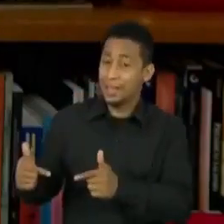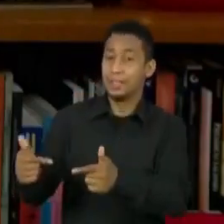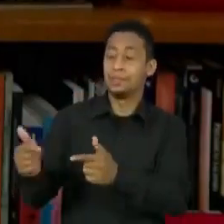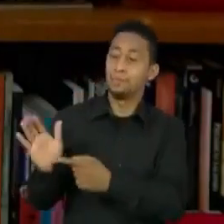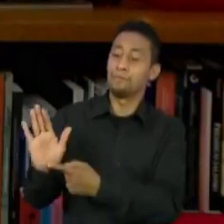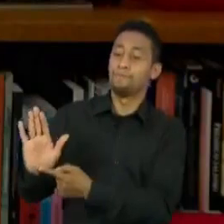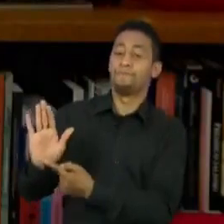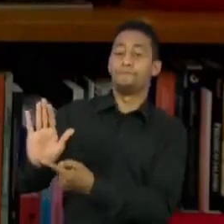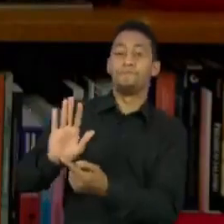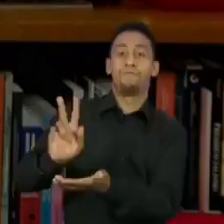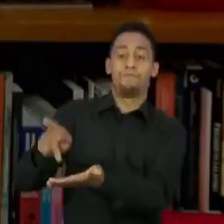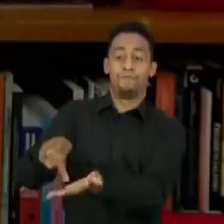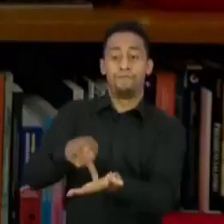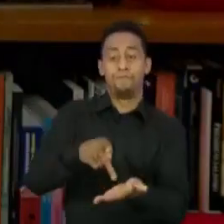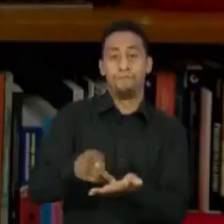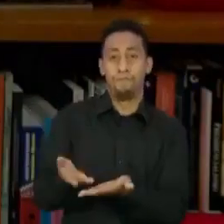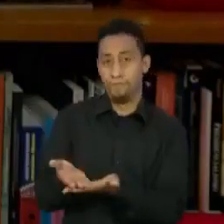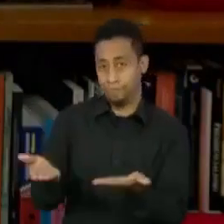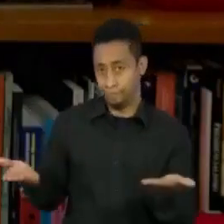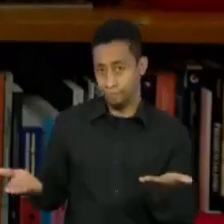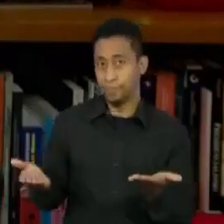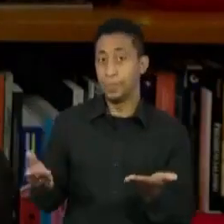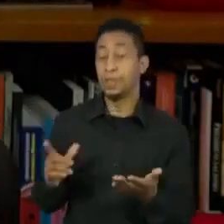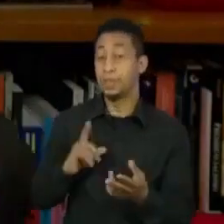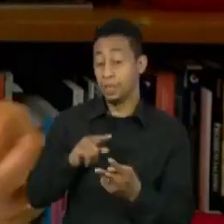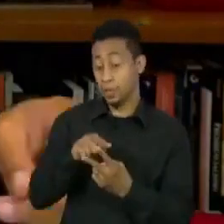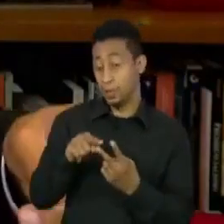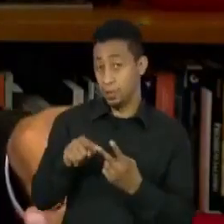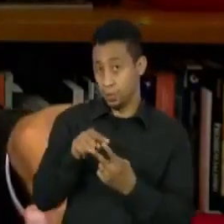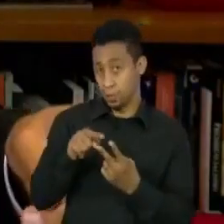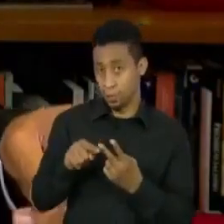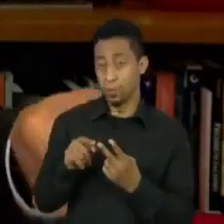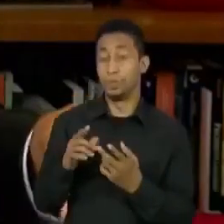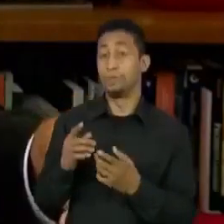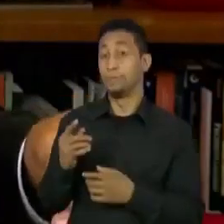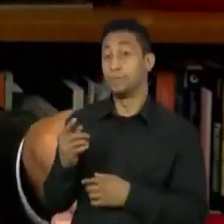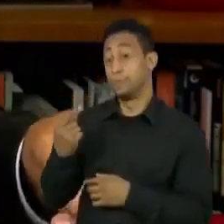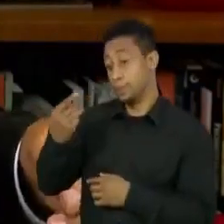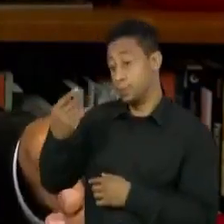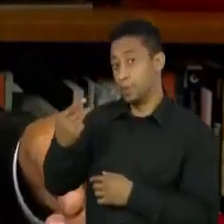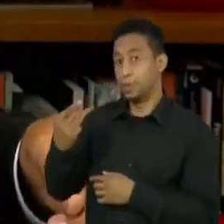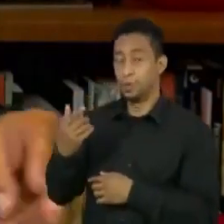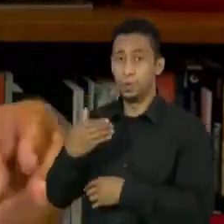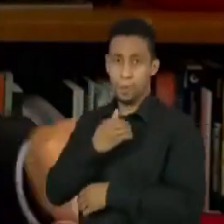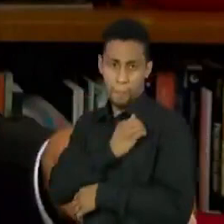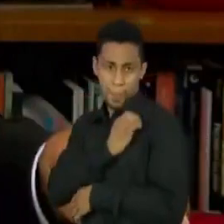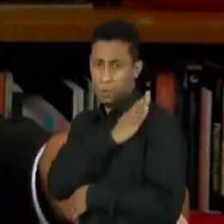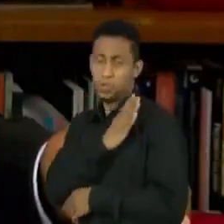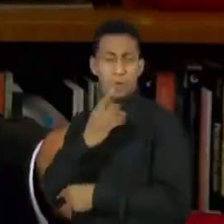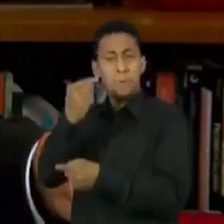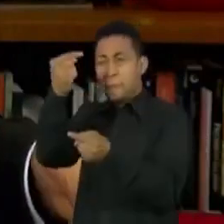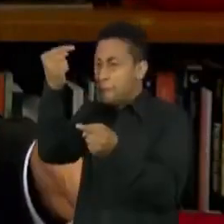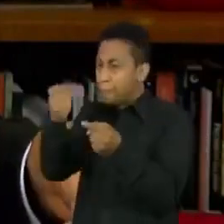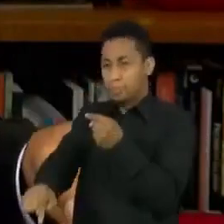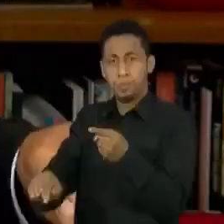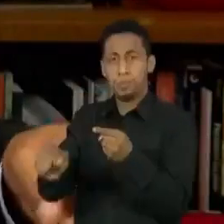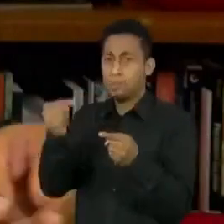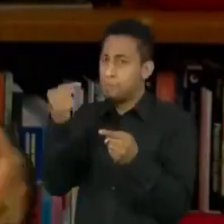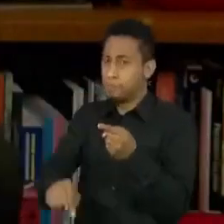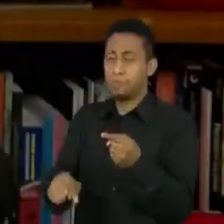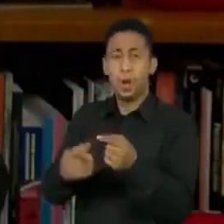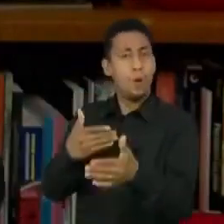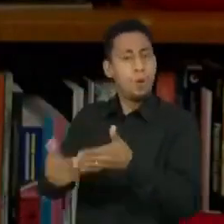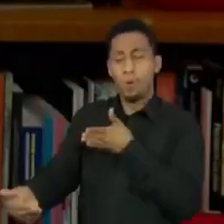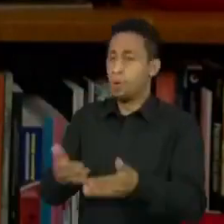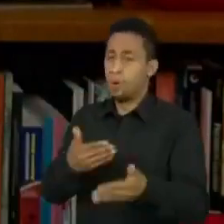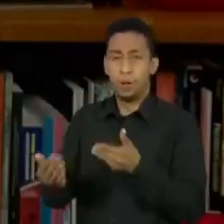afirmativas o que tem dois conteúdos primeiro proibindo preconceitos todo e qualquer